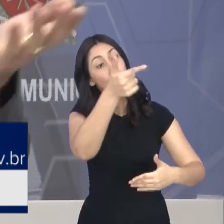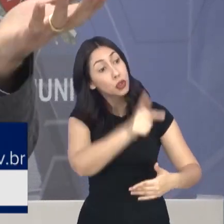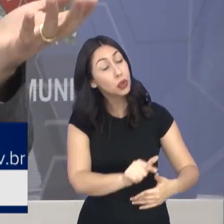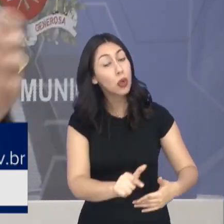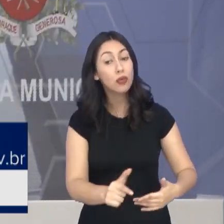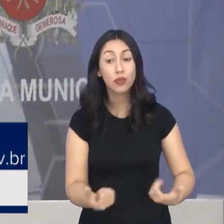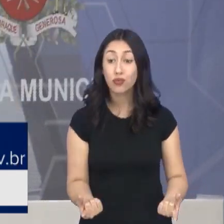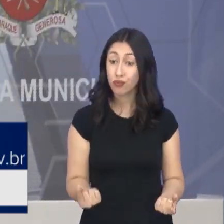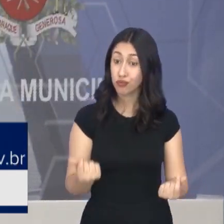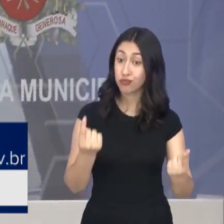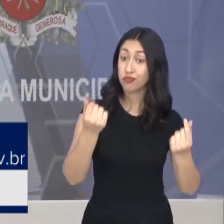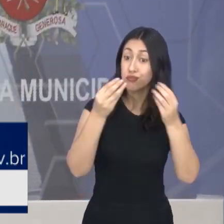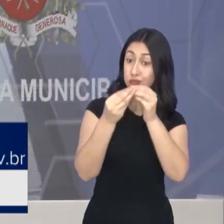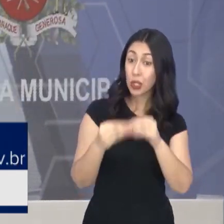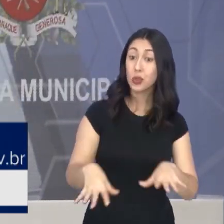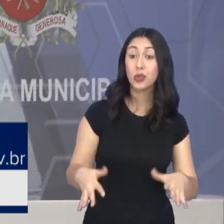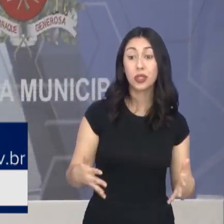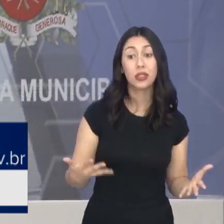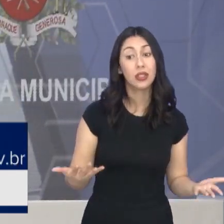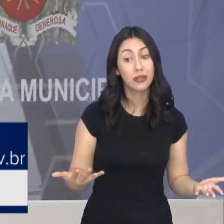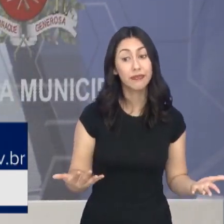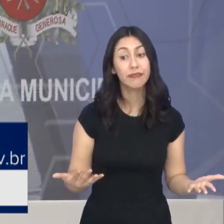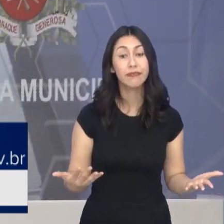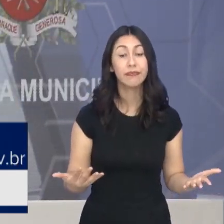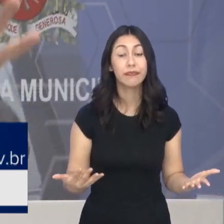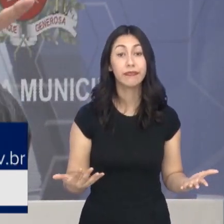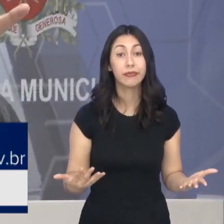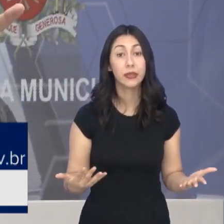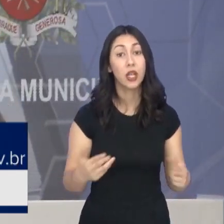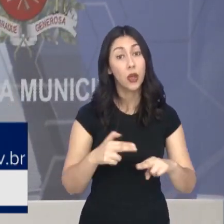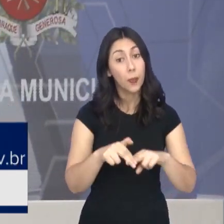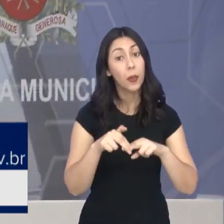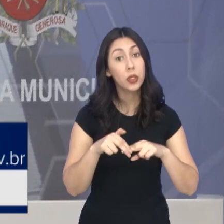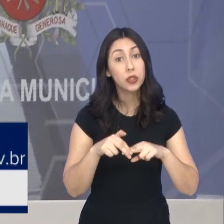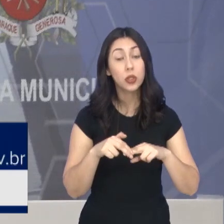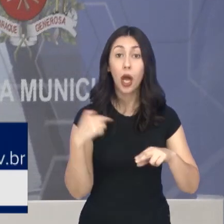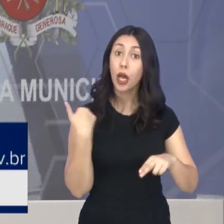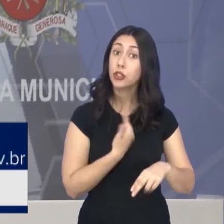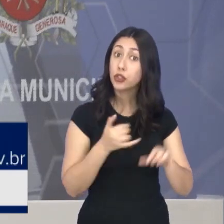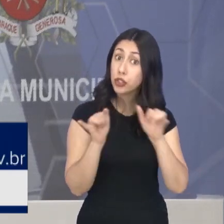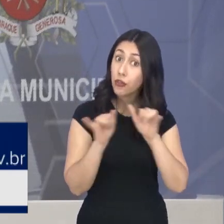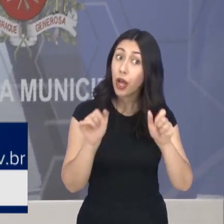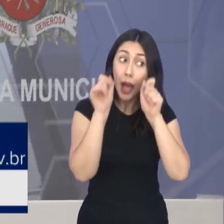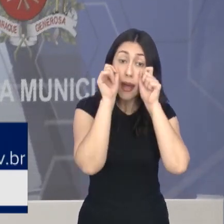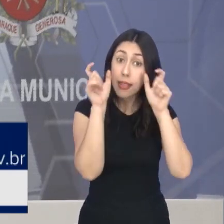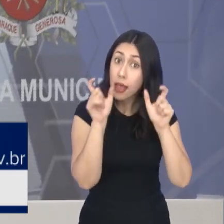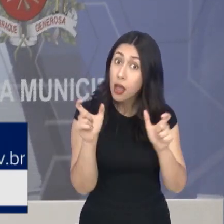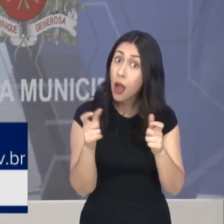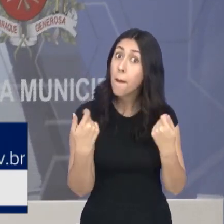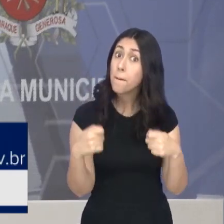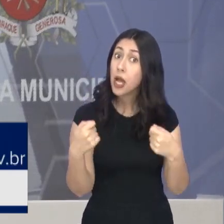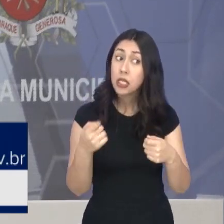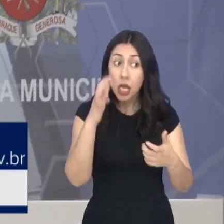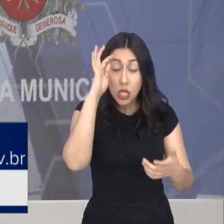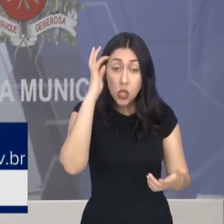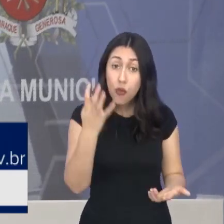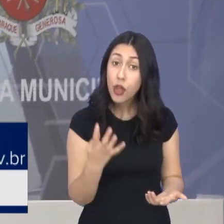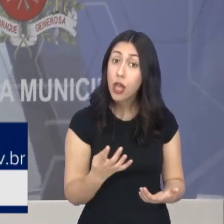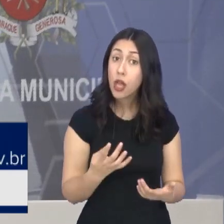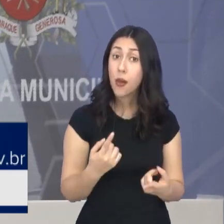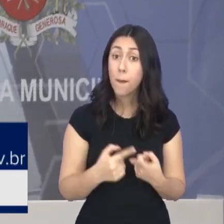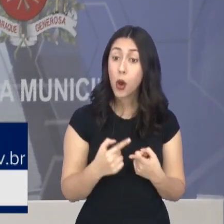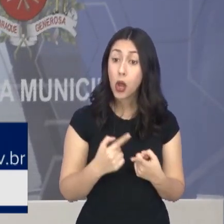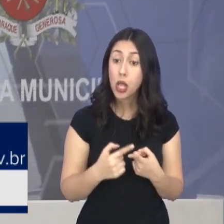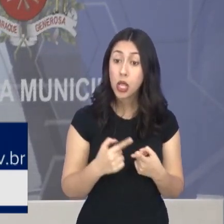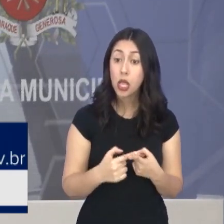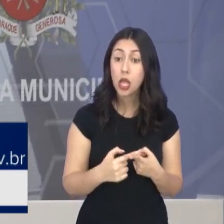custo prejudica, né, o município. Então a gente está alertando, né, solicitando essa resposta e que o desenho